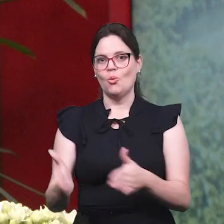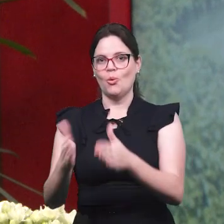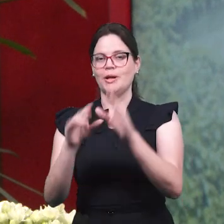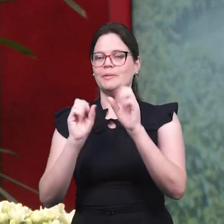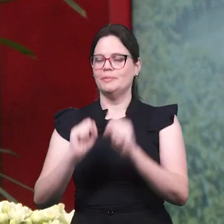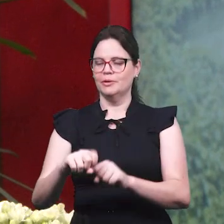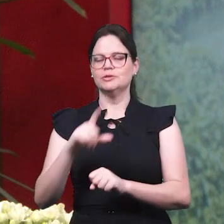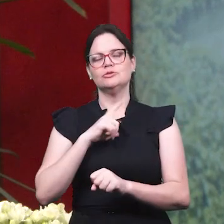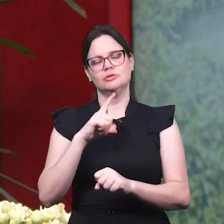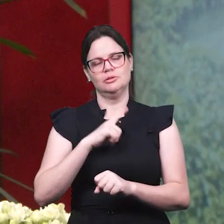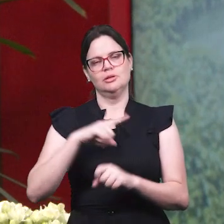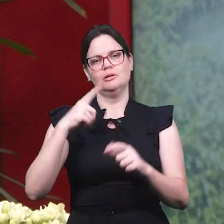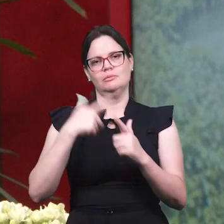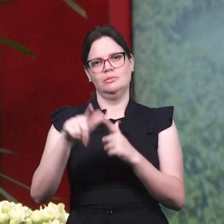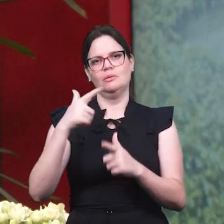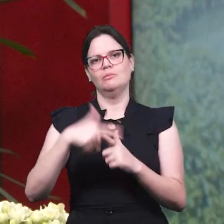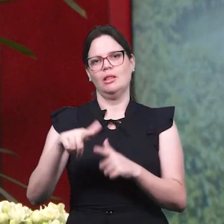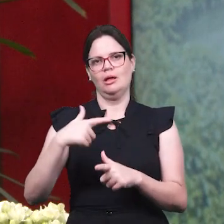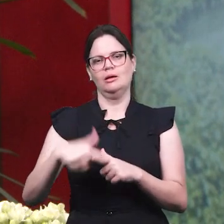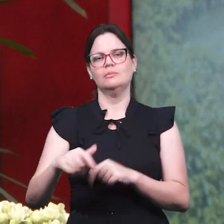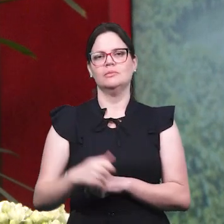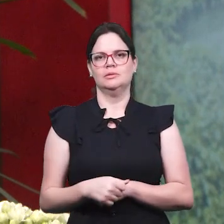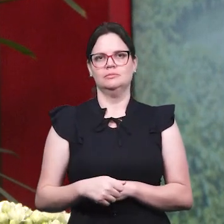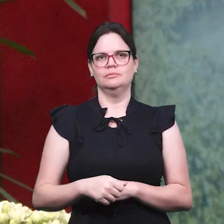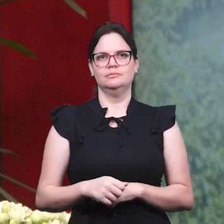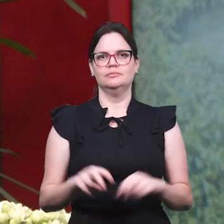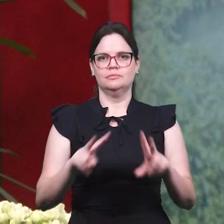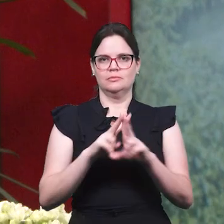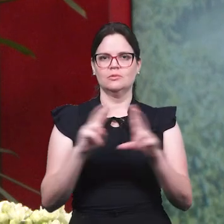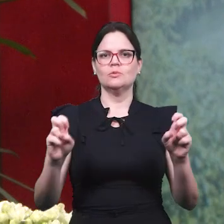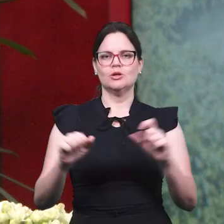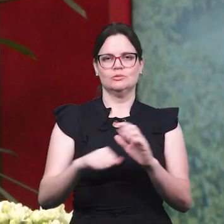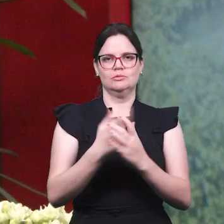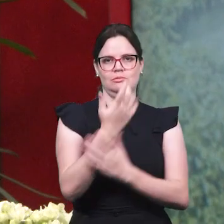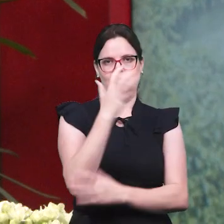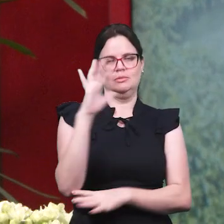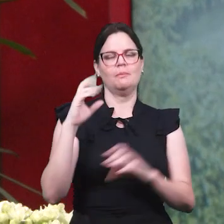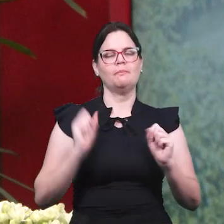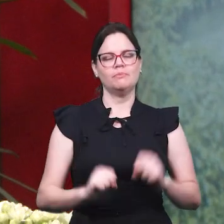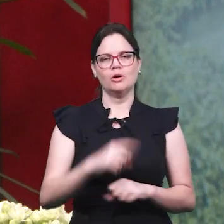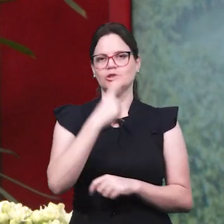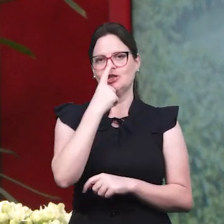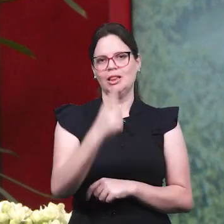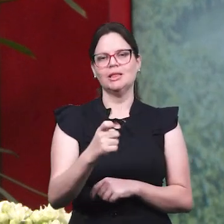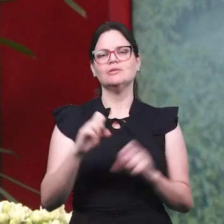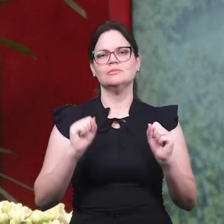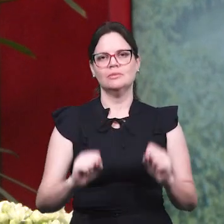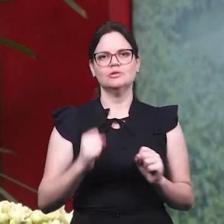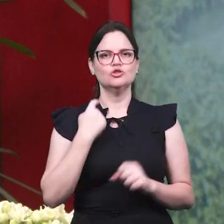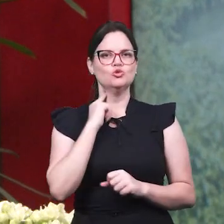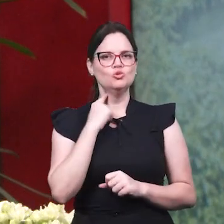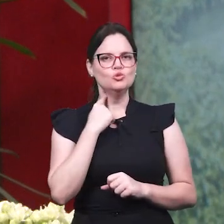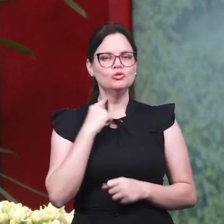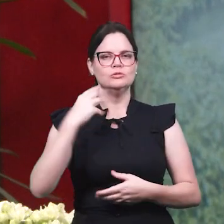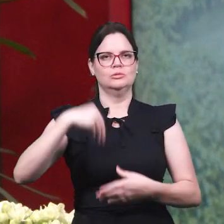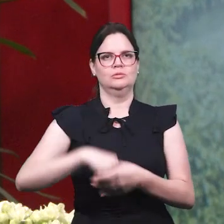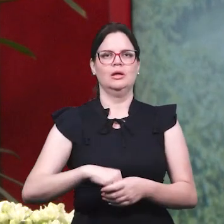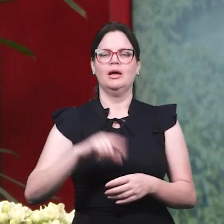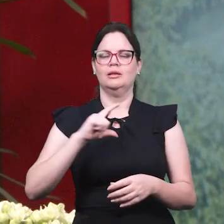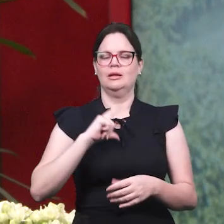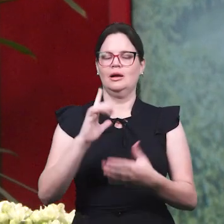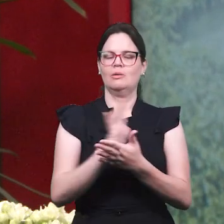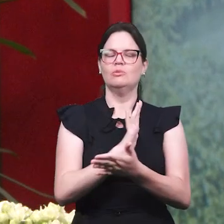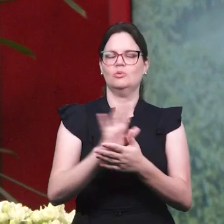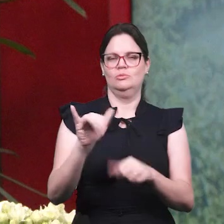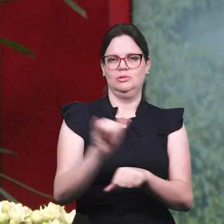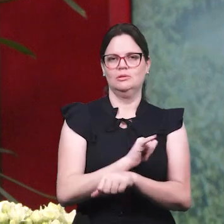causar um processo de poluição ambiental chamado de eutrofização. Então, essas aí são algumas das